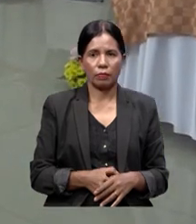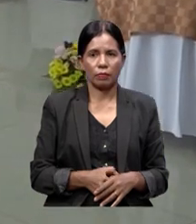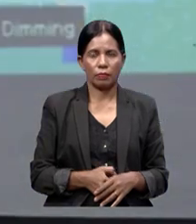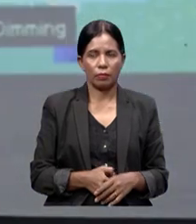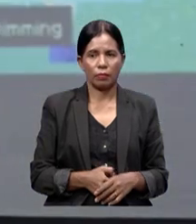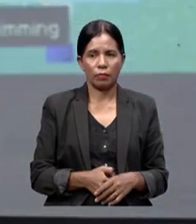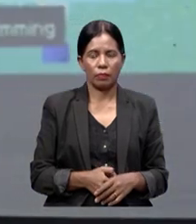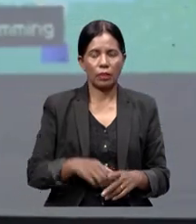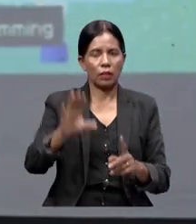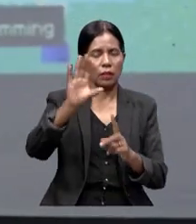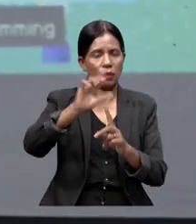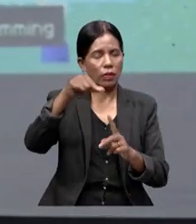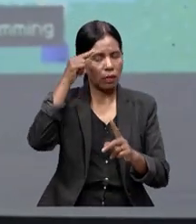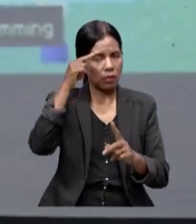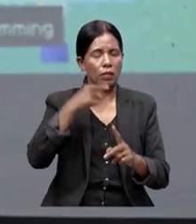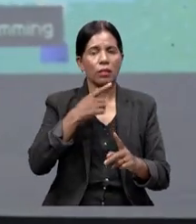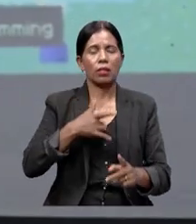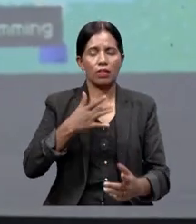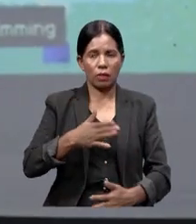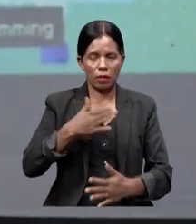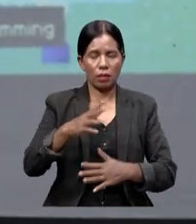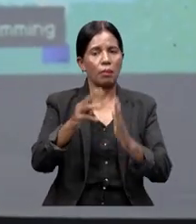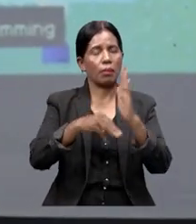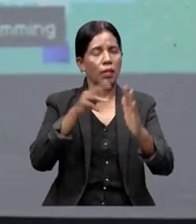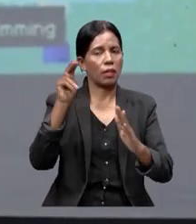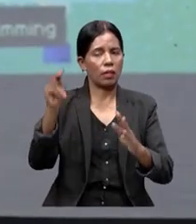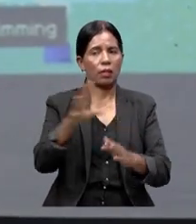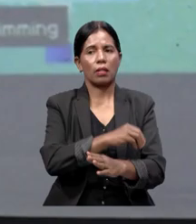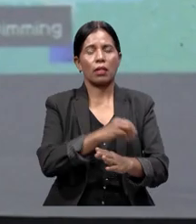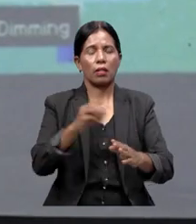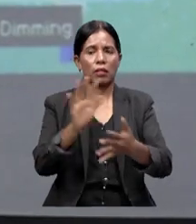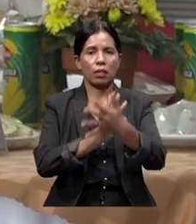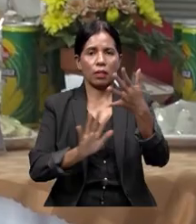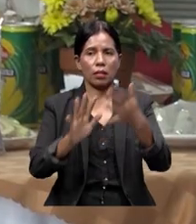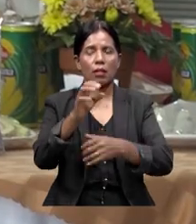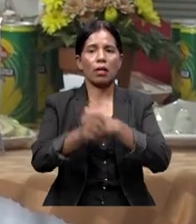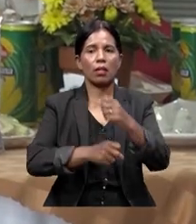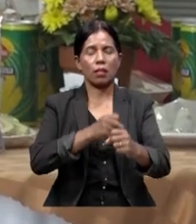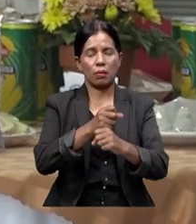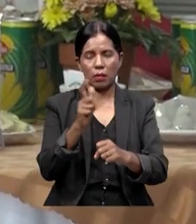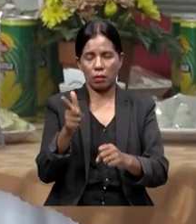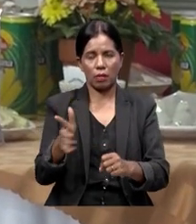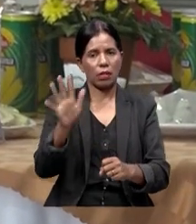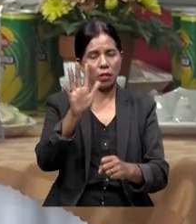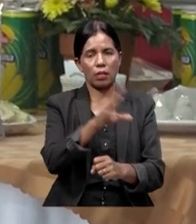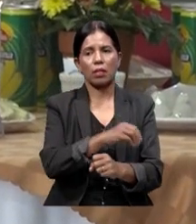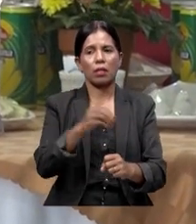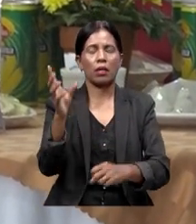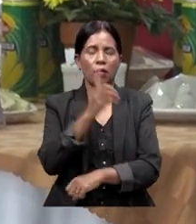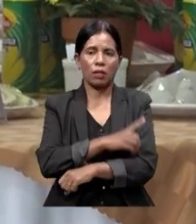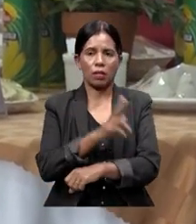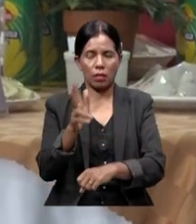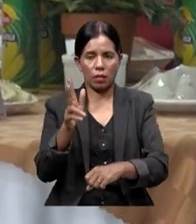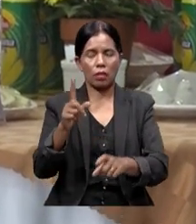Além de nem, chefe de governo moça aprecia a cobertura mediania e evento celebração Tina Ronul Recen Lima referendum, Loron